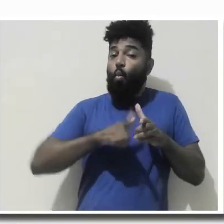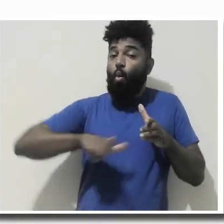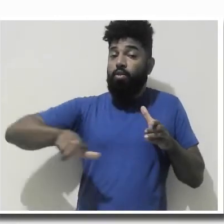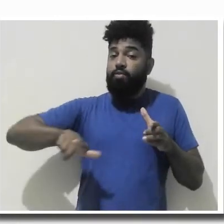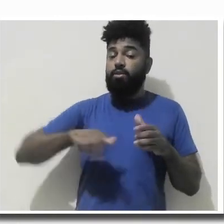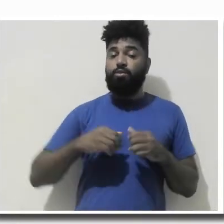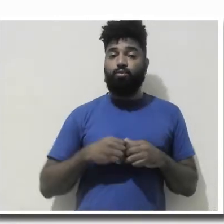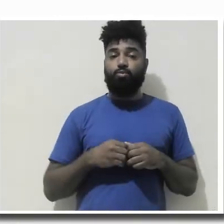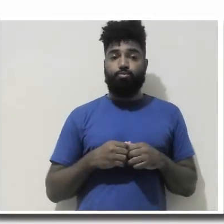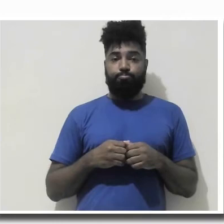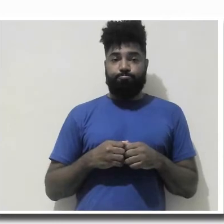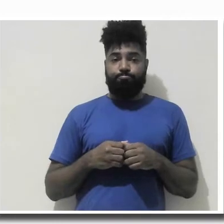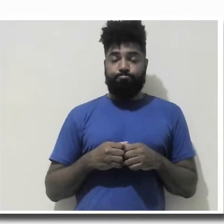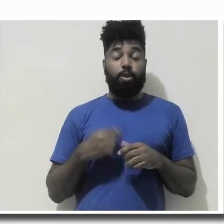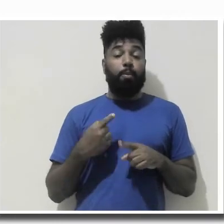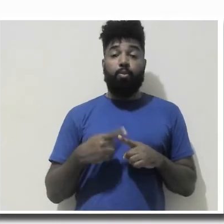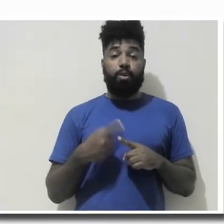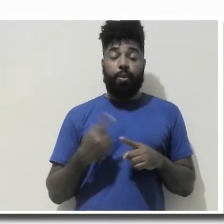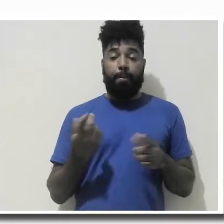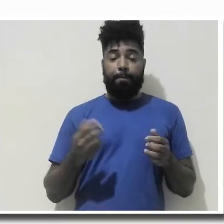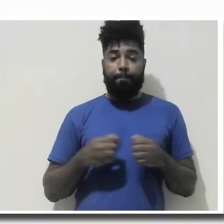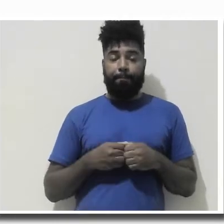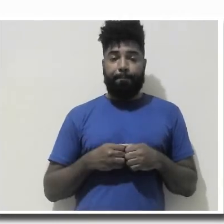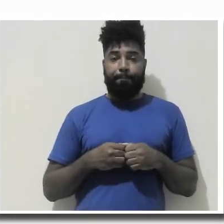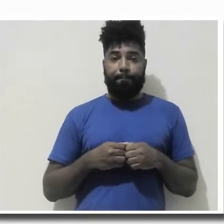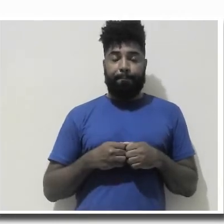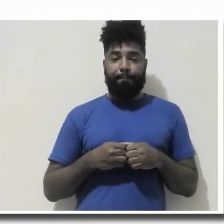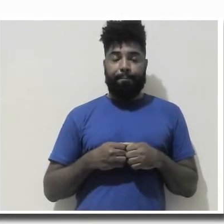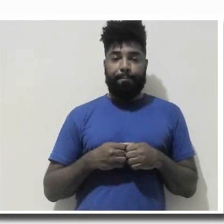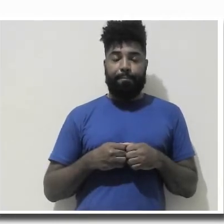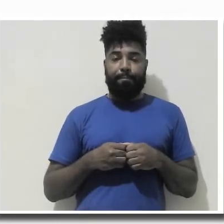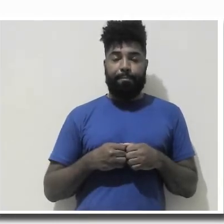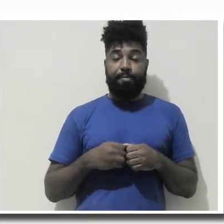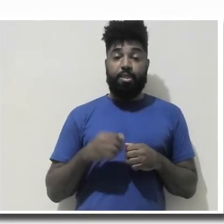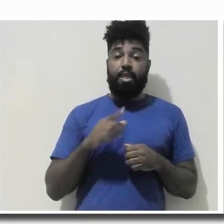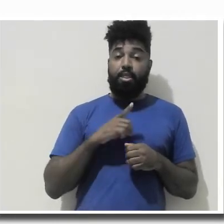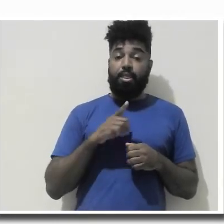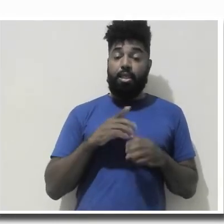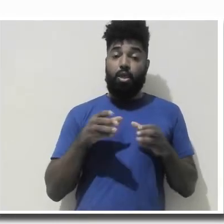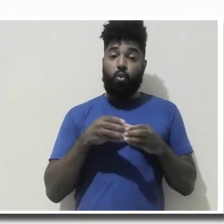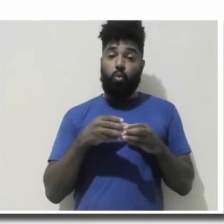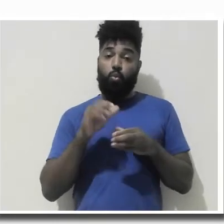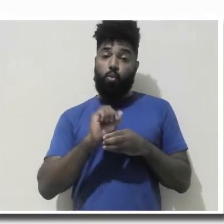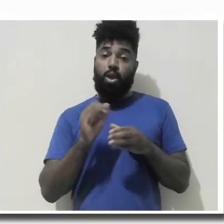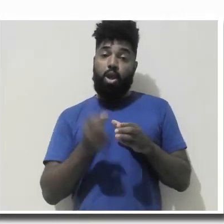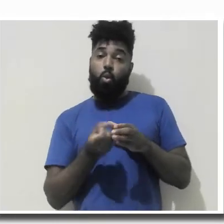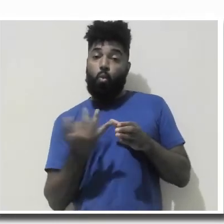vazio. Por quê? Quais elementos que estão em A